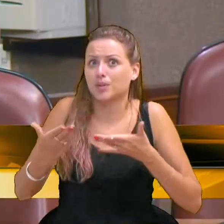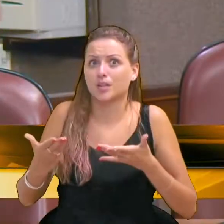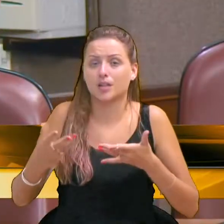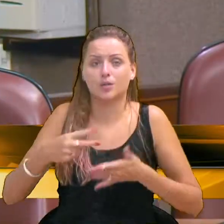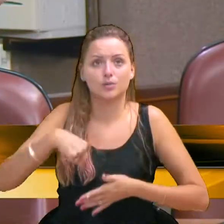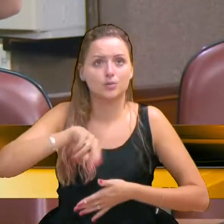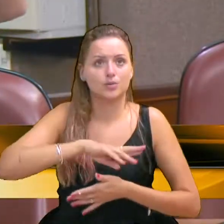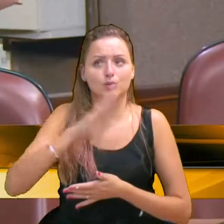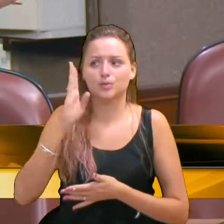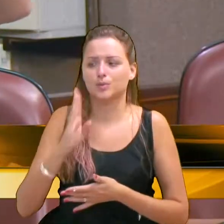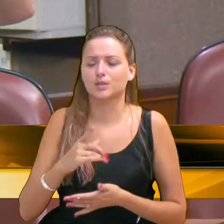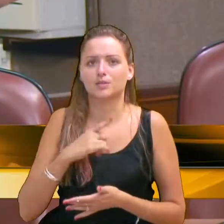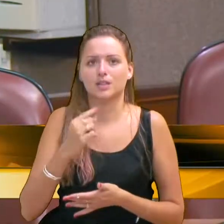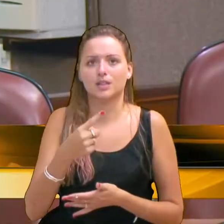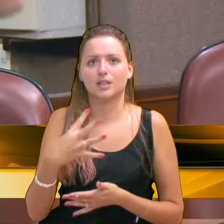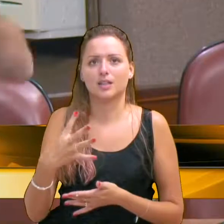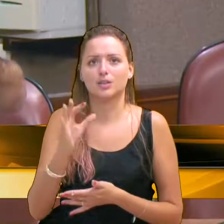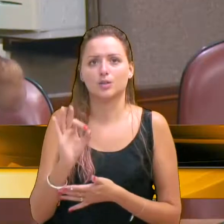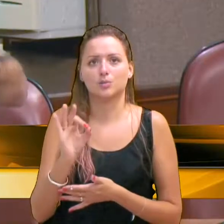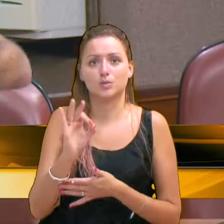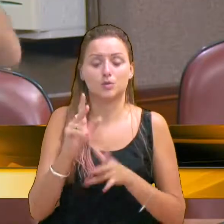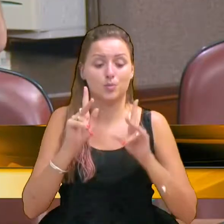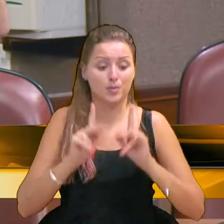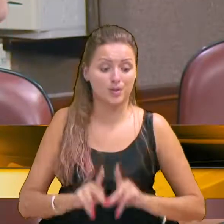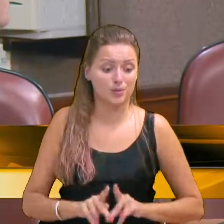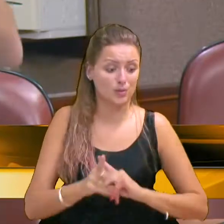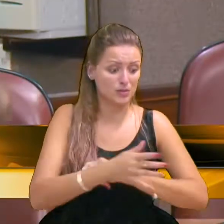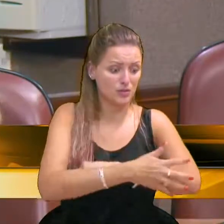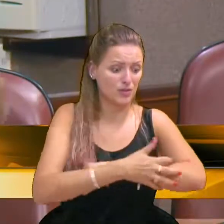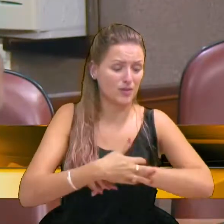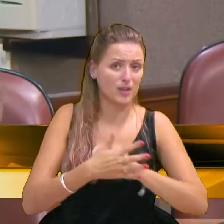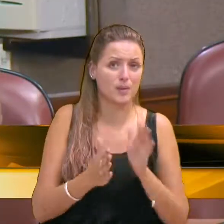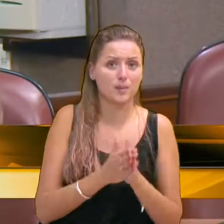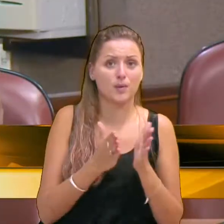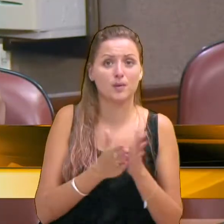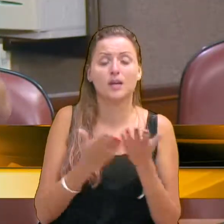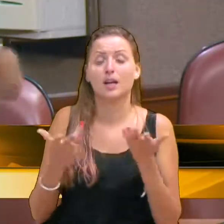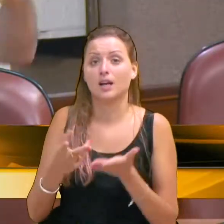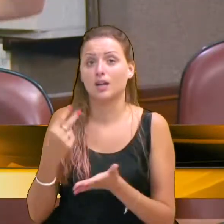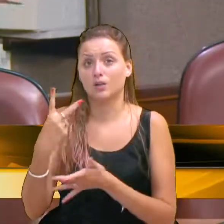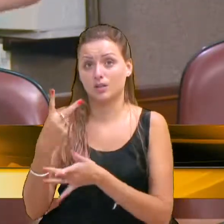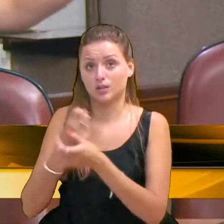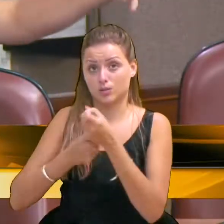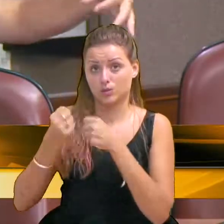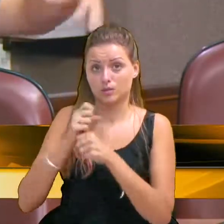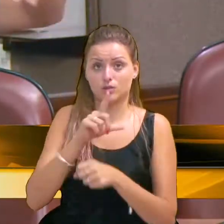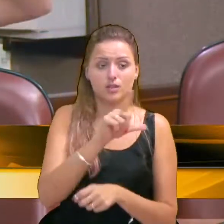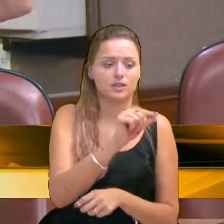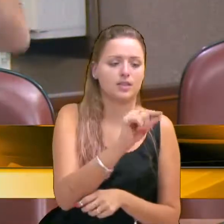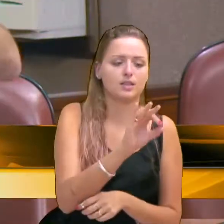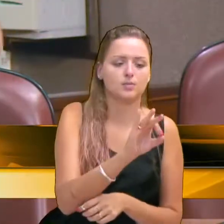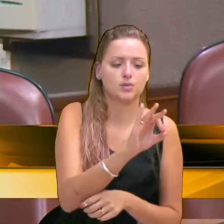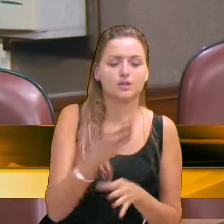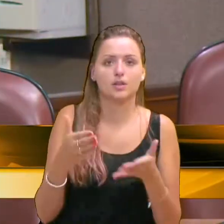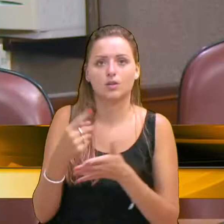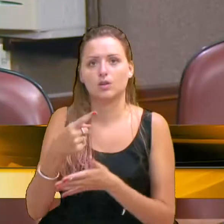nosso Brasil tem 14% de miseráveis. Nos últimos 2 anos aumentou. Nós éramos em 10%, aumentou